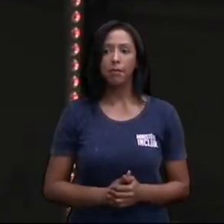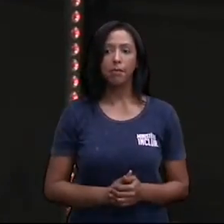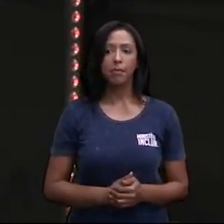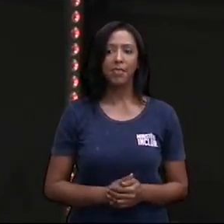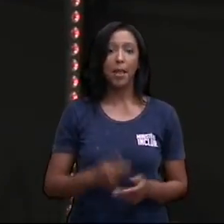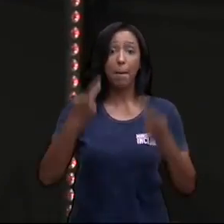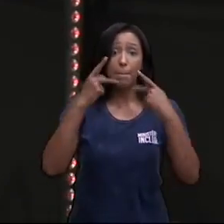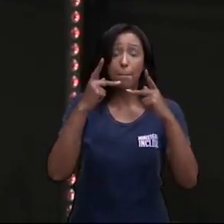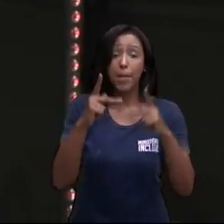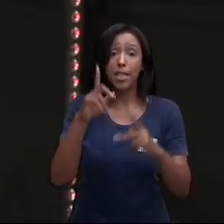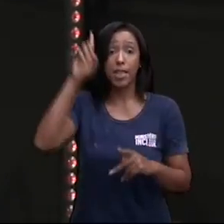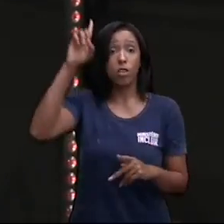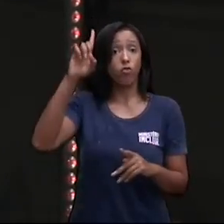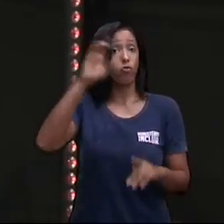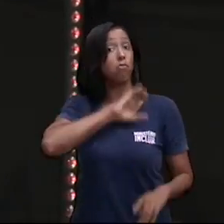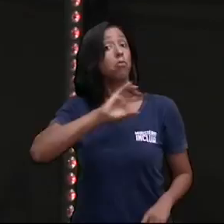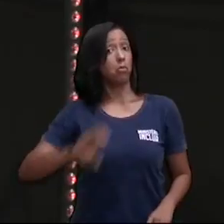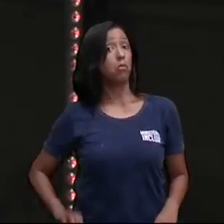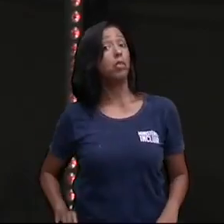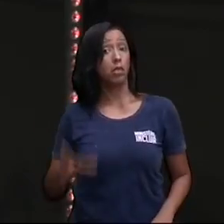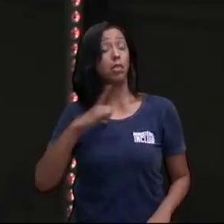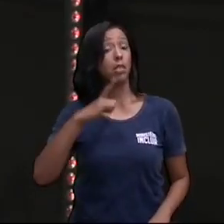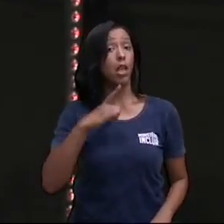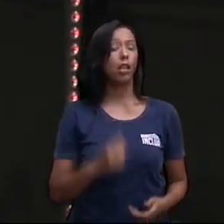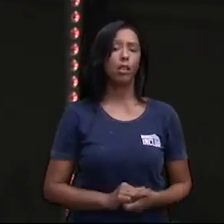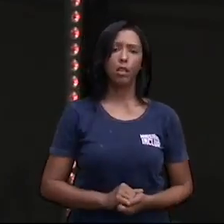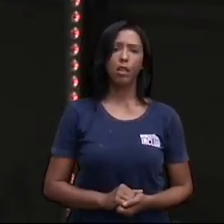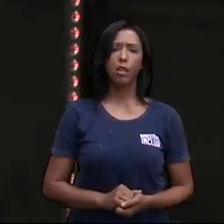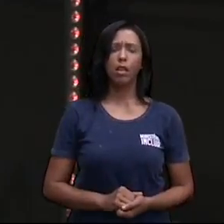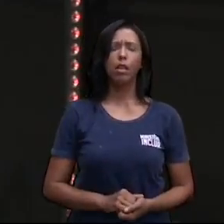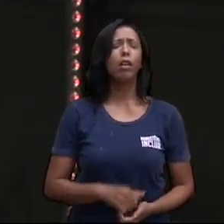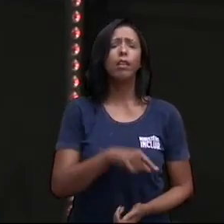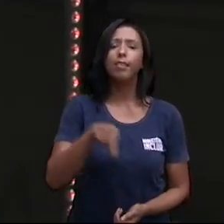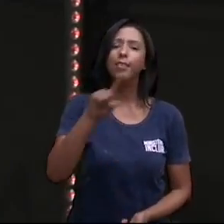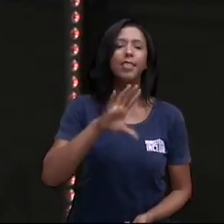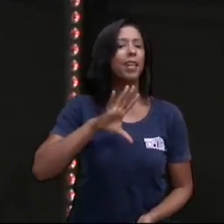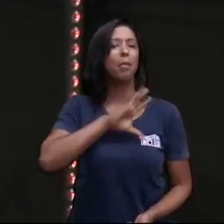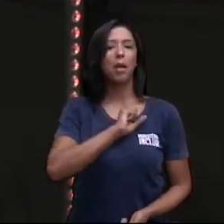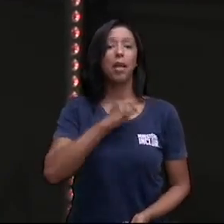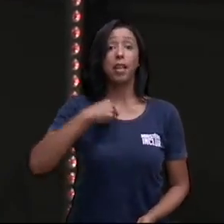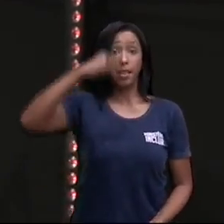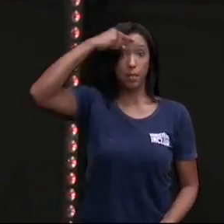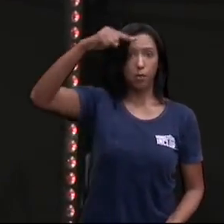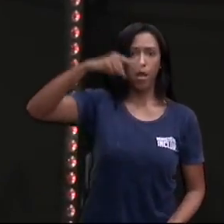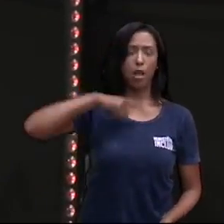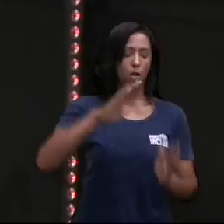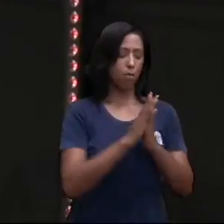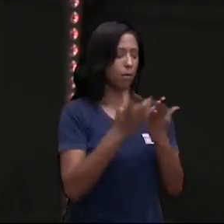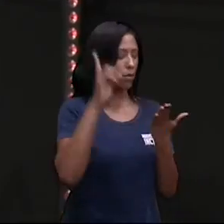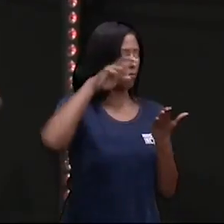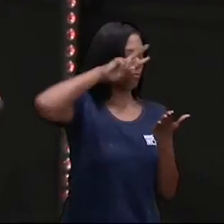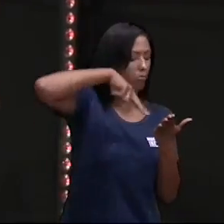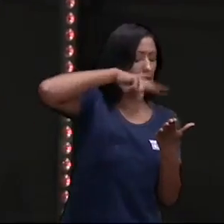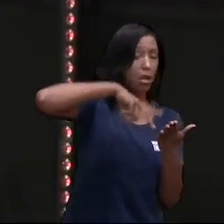mediante a palavra de Cristo Olá queridos na semana que eu ligo pouco a Bíblia fico